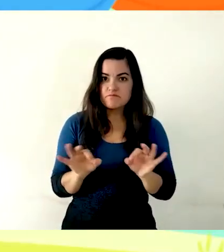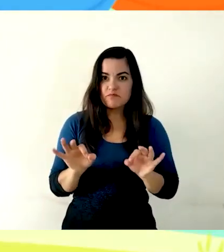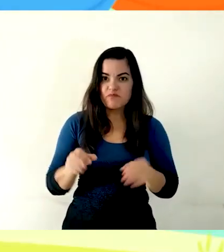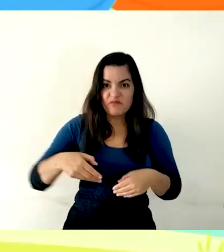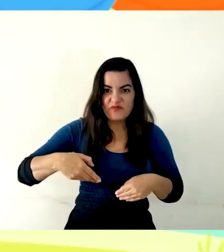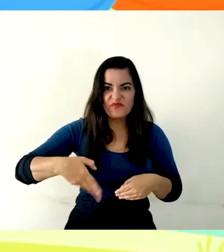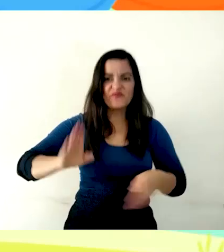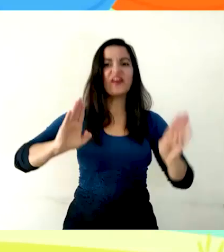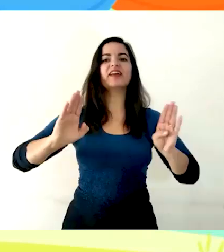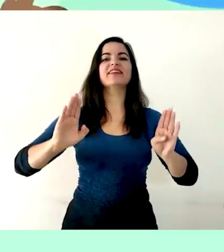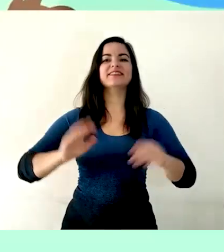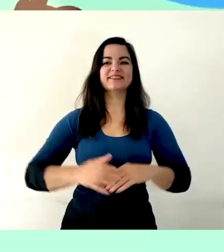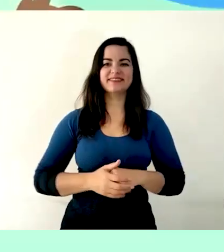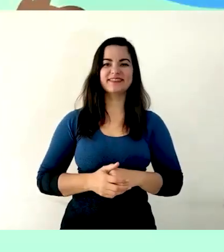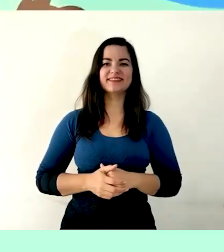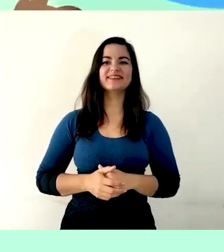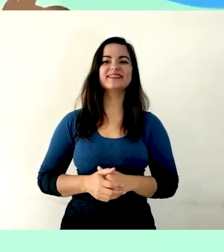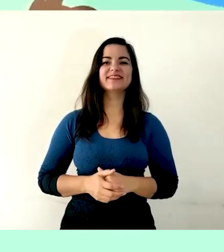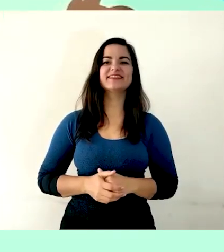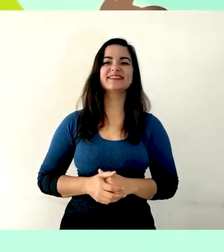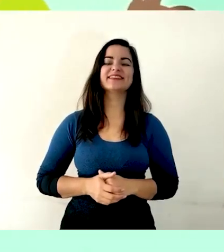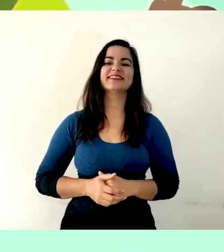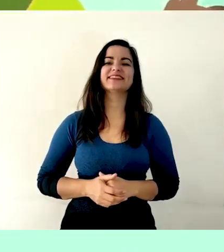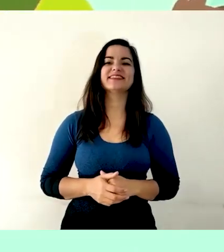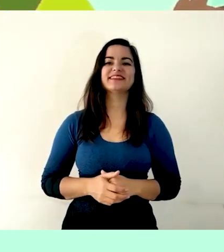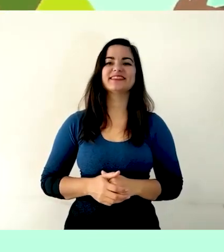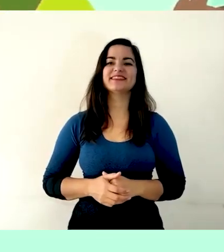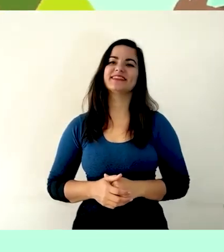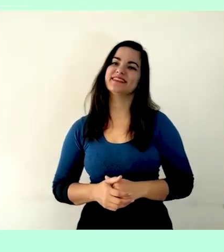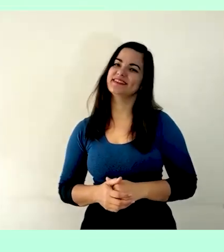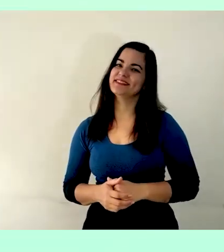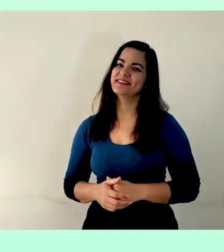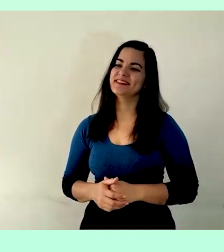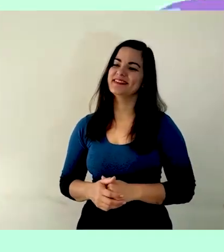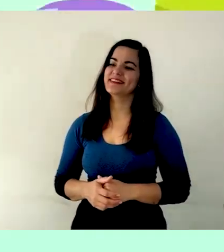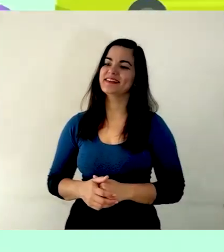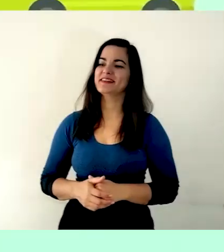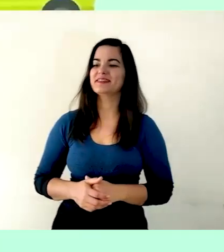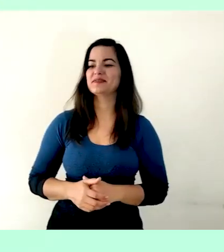marcas, preparar, vai!